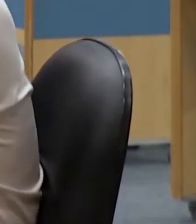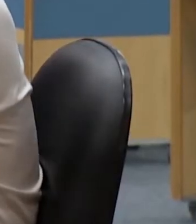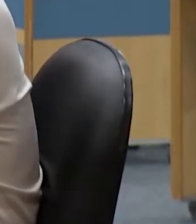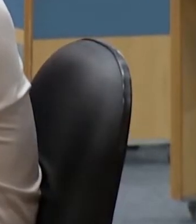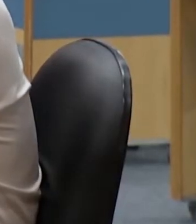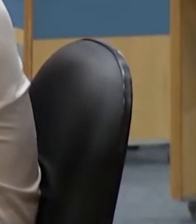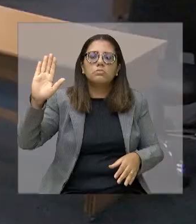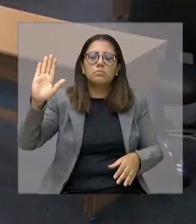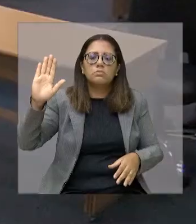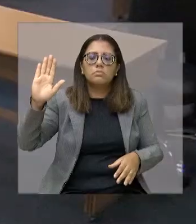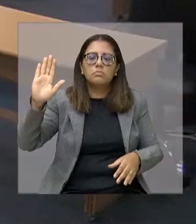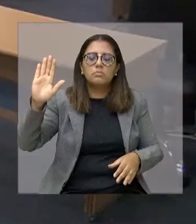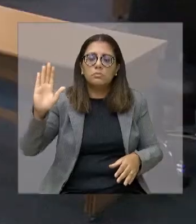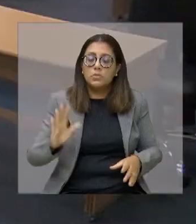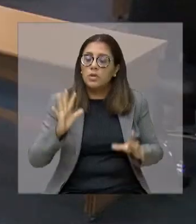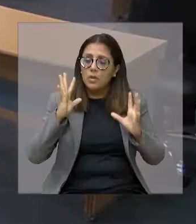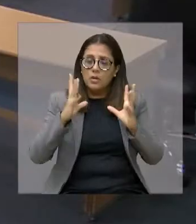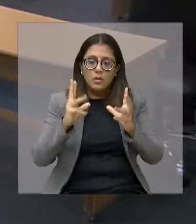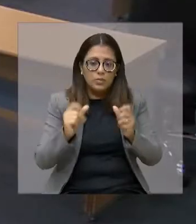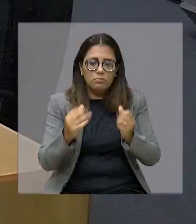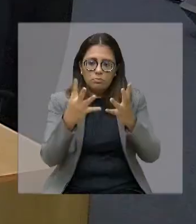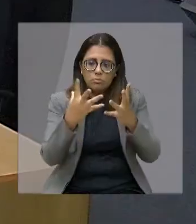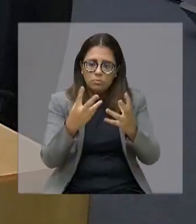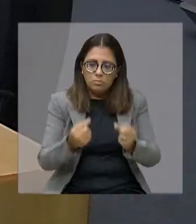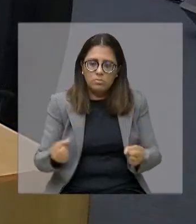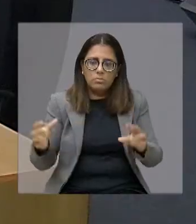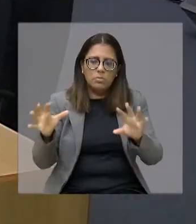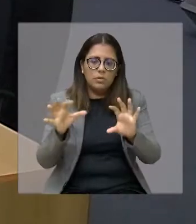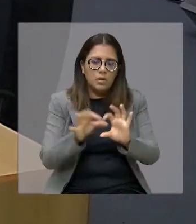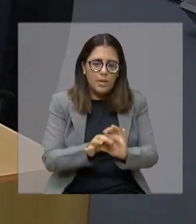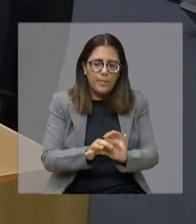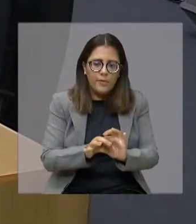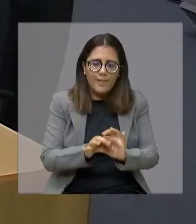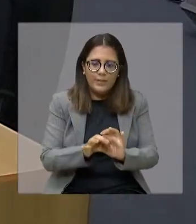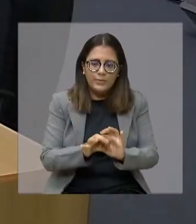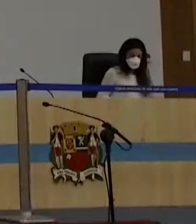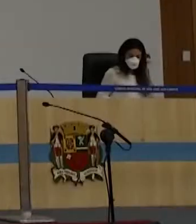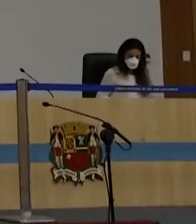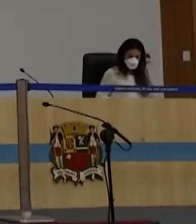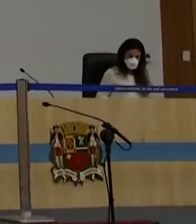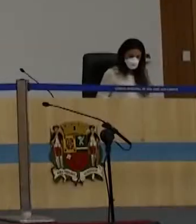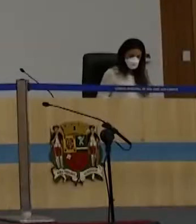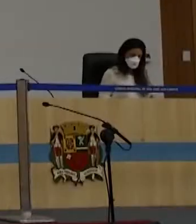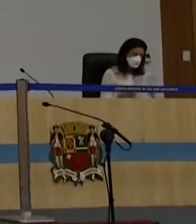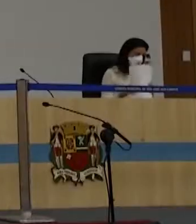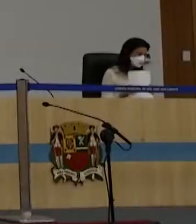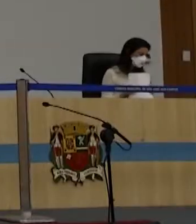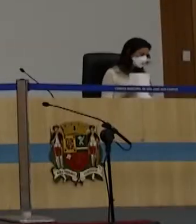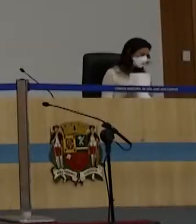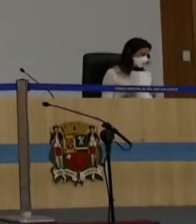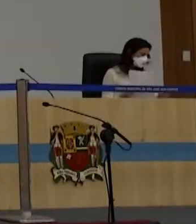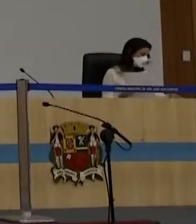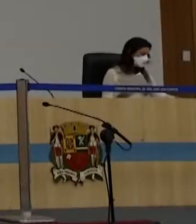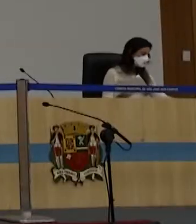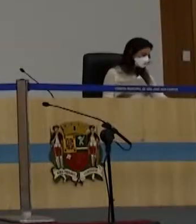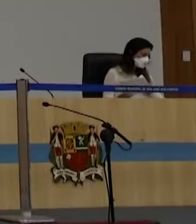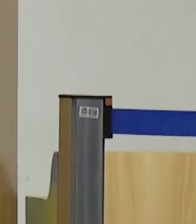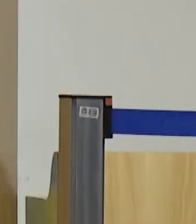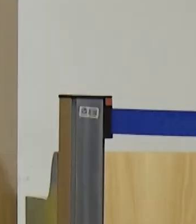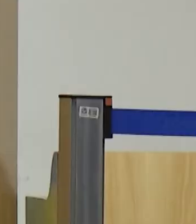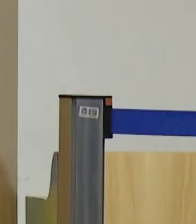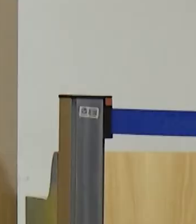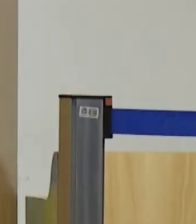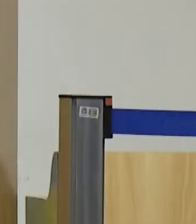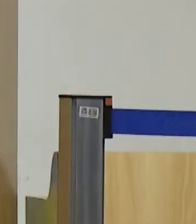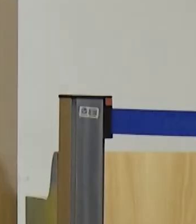dos trabalhos, terá início a sessão da quinta-feira para a votação de projetos de lei. Na tribuna, durante o grande expediente,